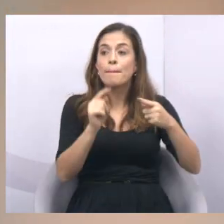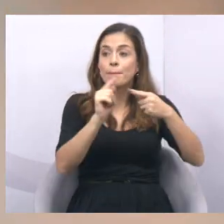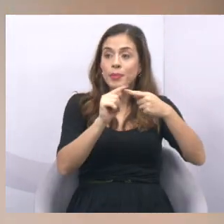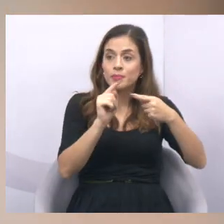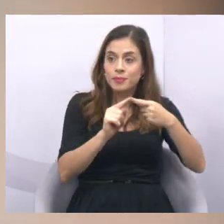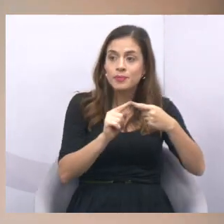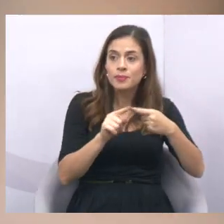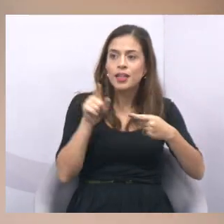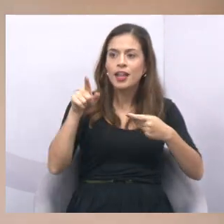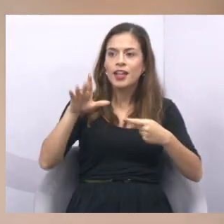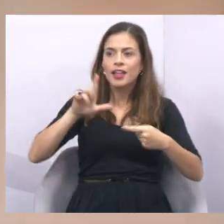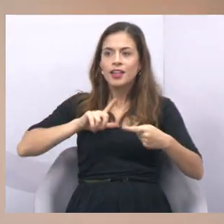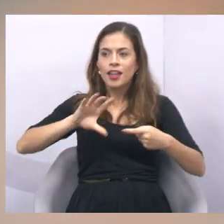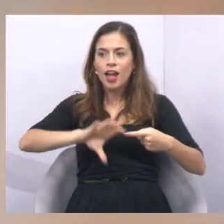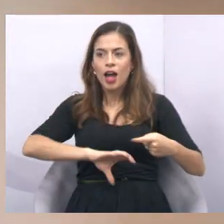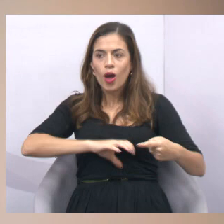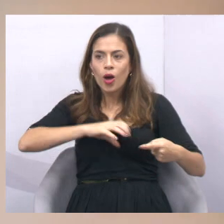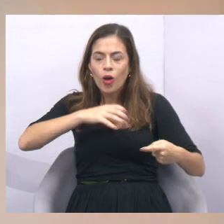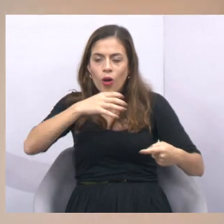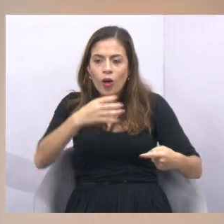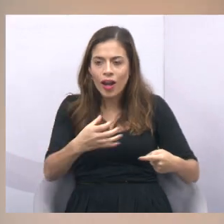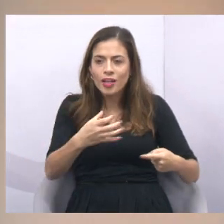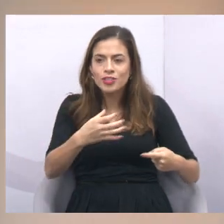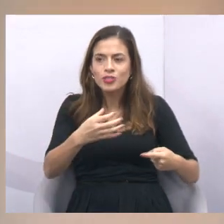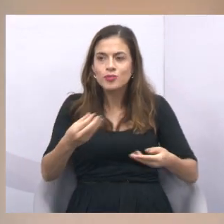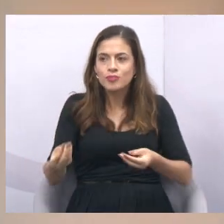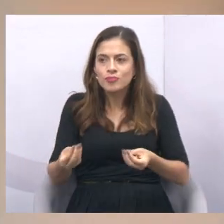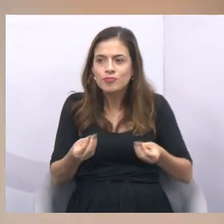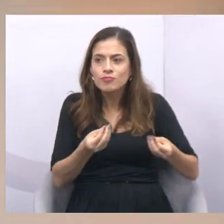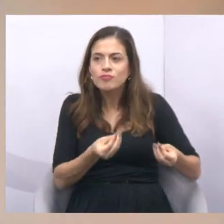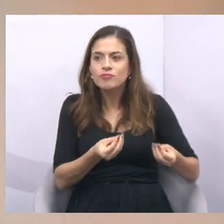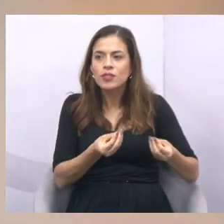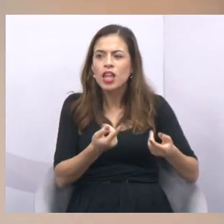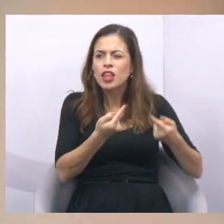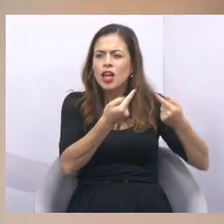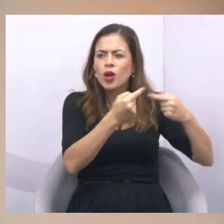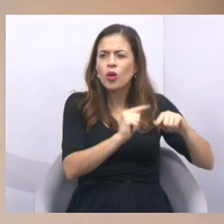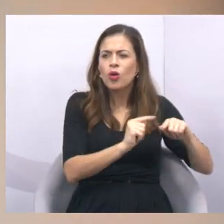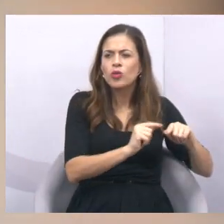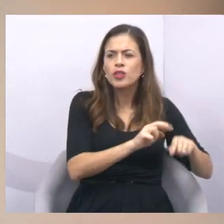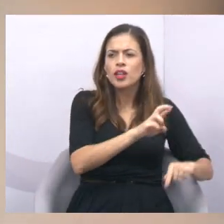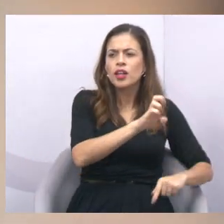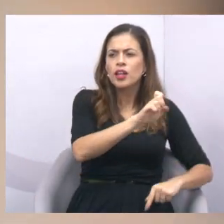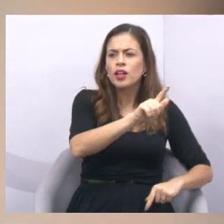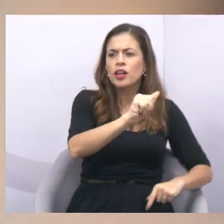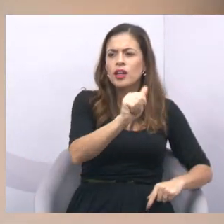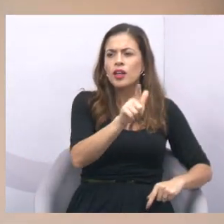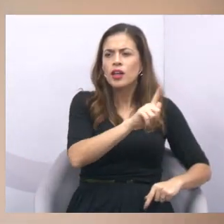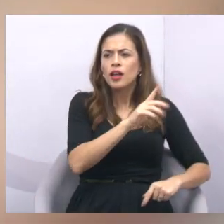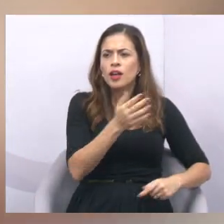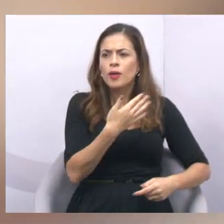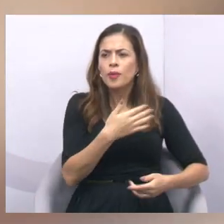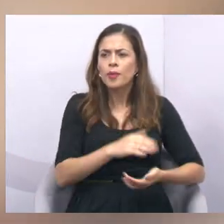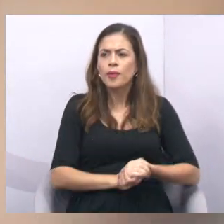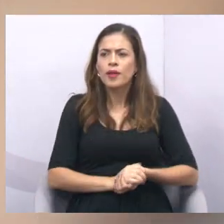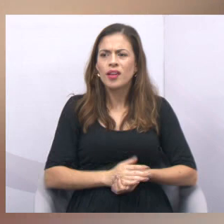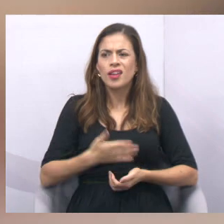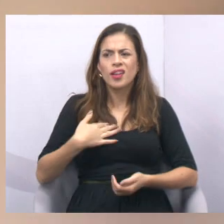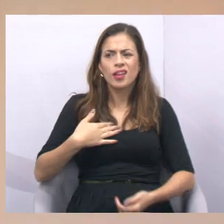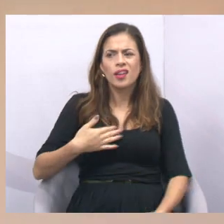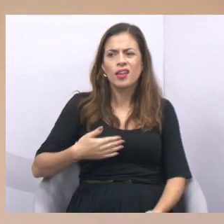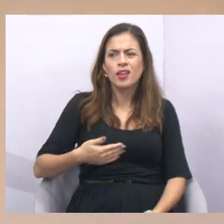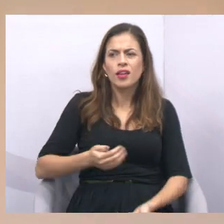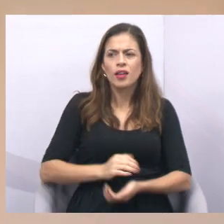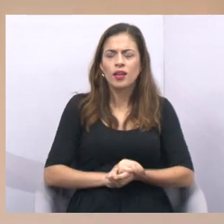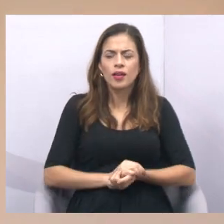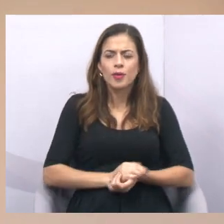a coragem de lançar no Palácio dos Esportes contra Real Madrid, União Soviética e Iugoslávia. Eu ainda era o